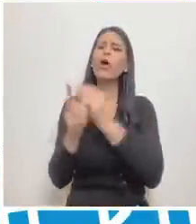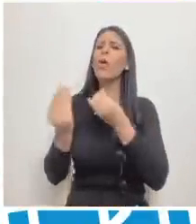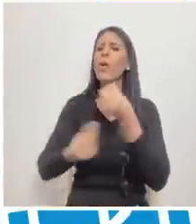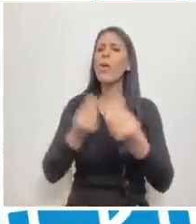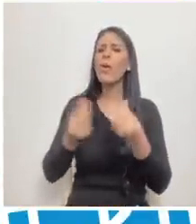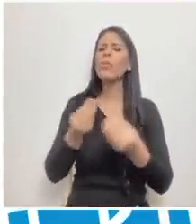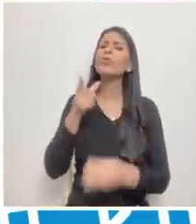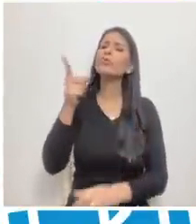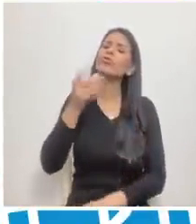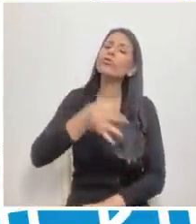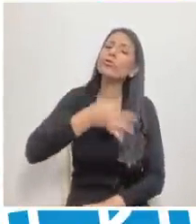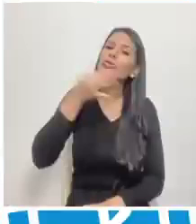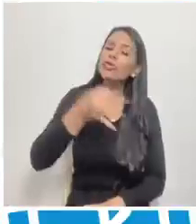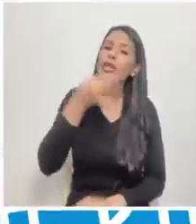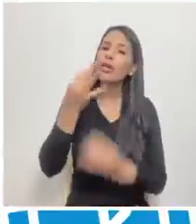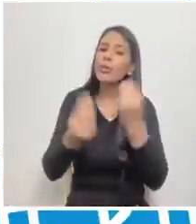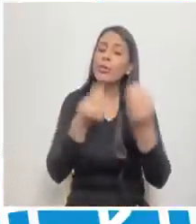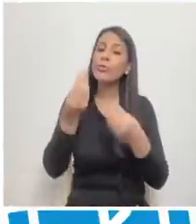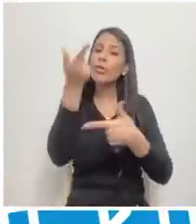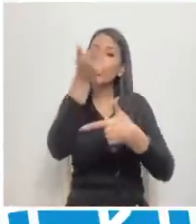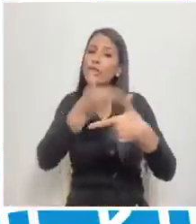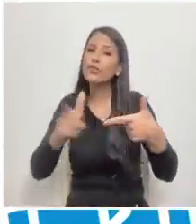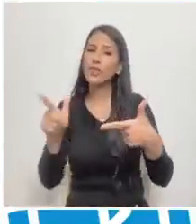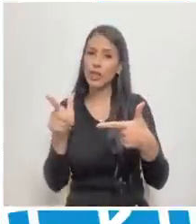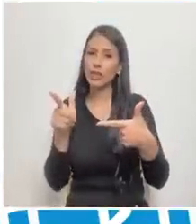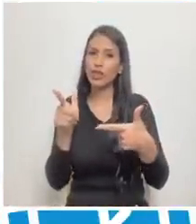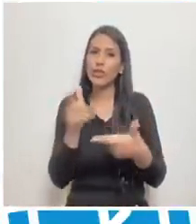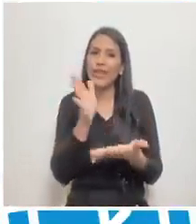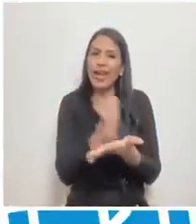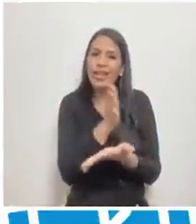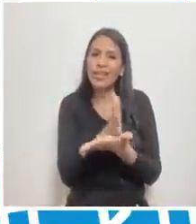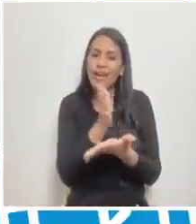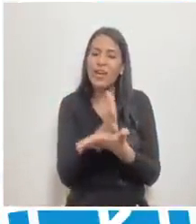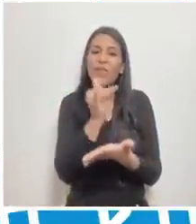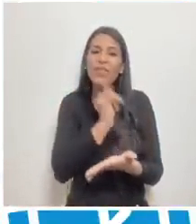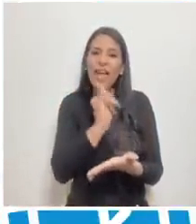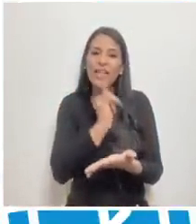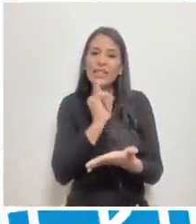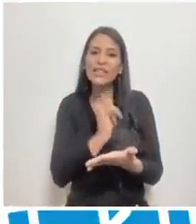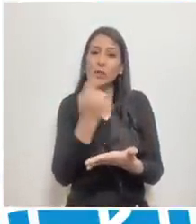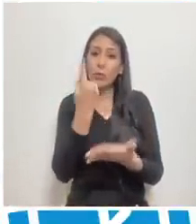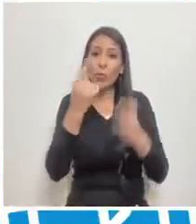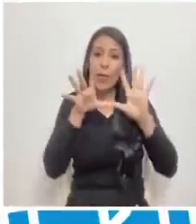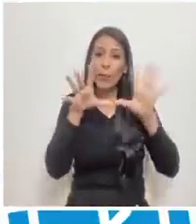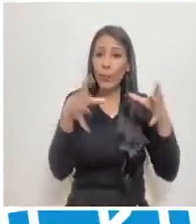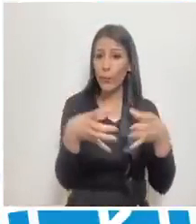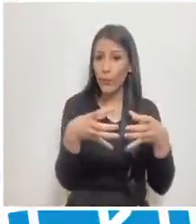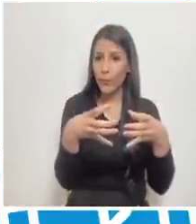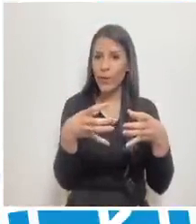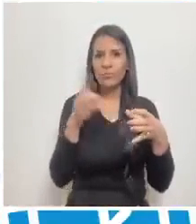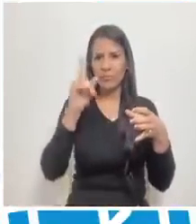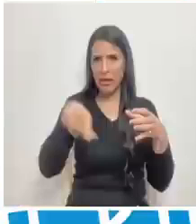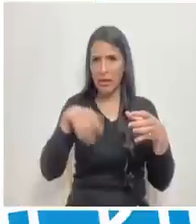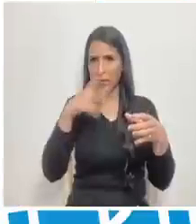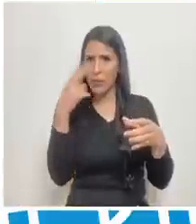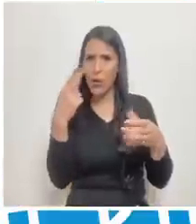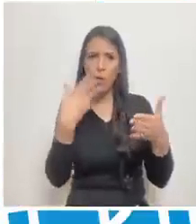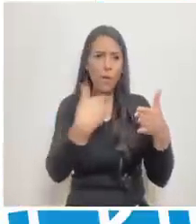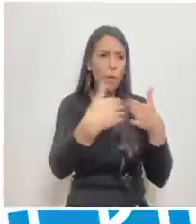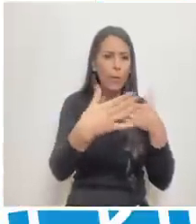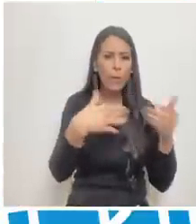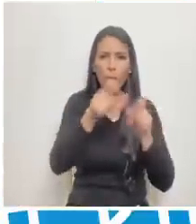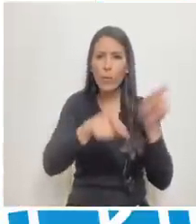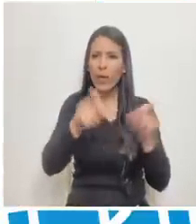essa divisão dos cadernos de teste numa determinada turma? Seria aleatória? Como